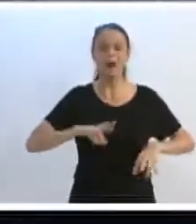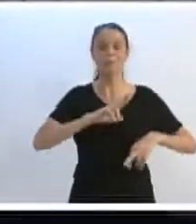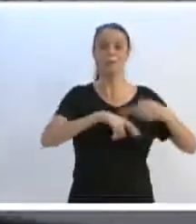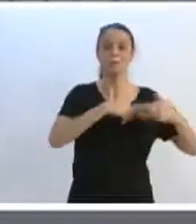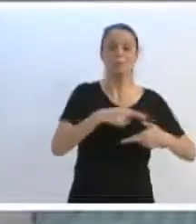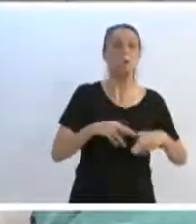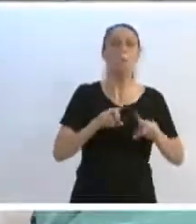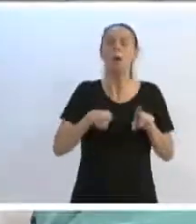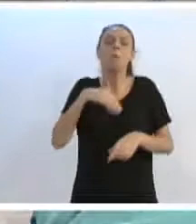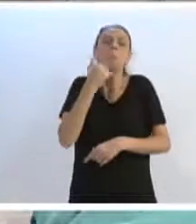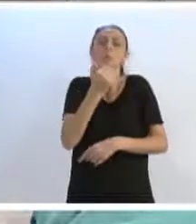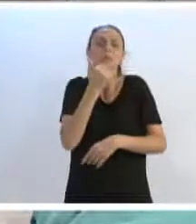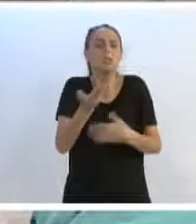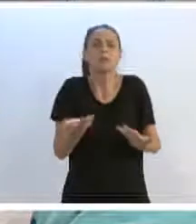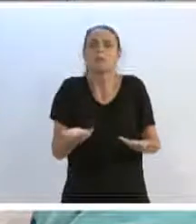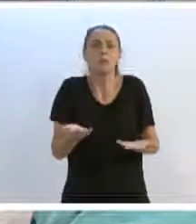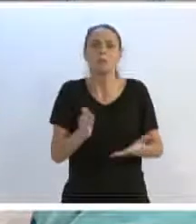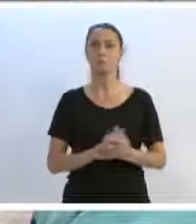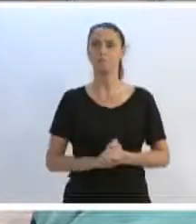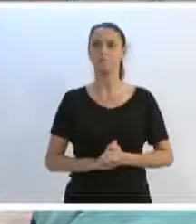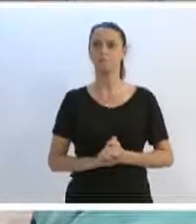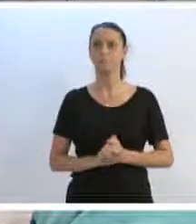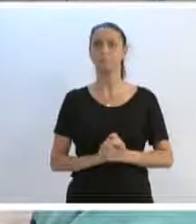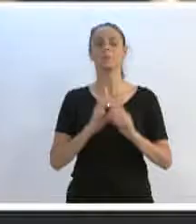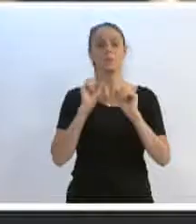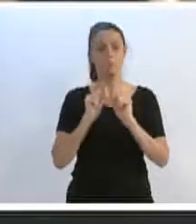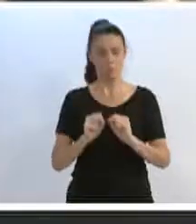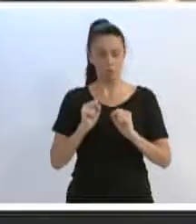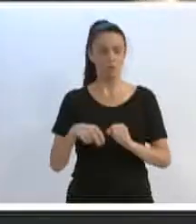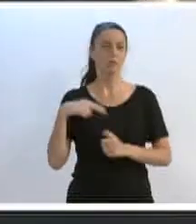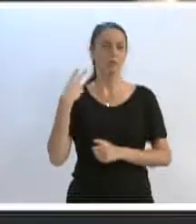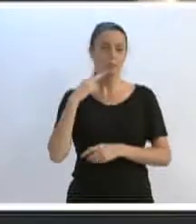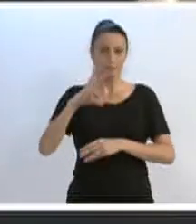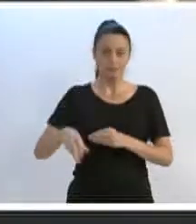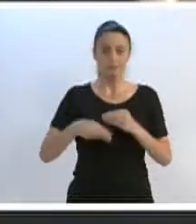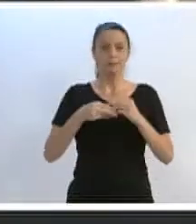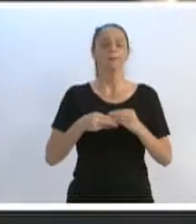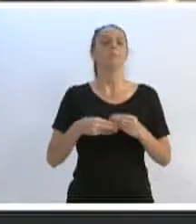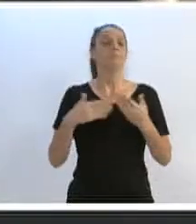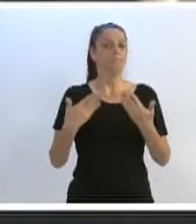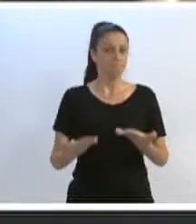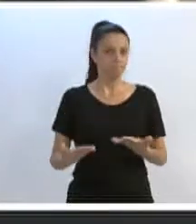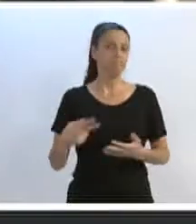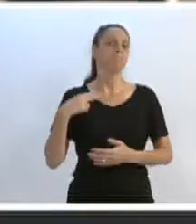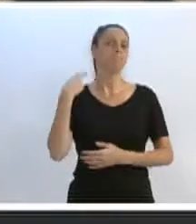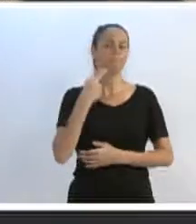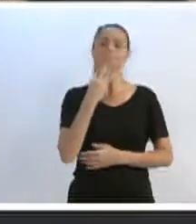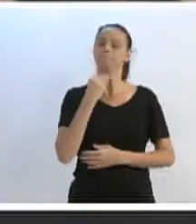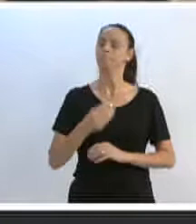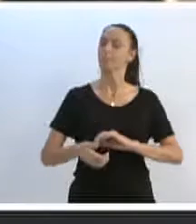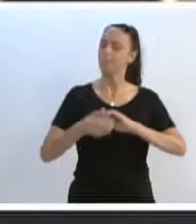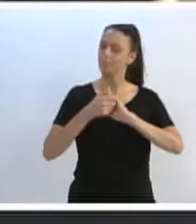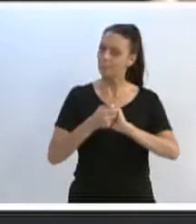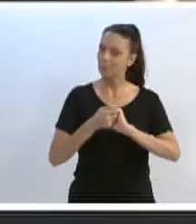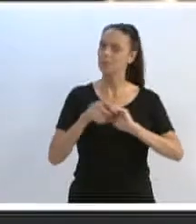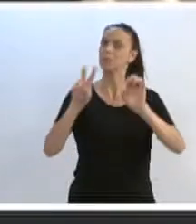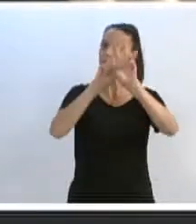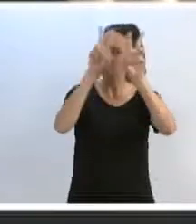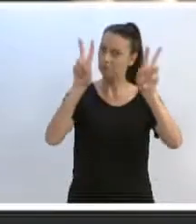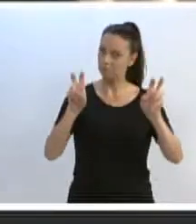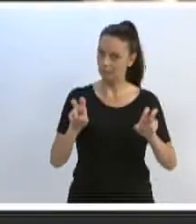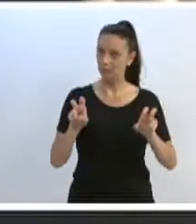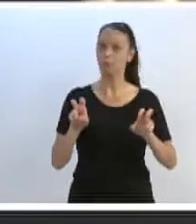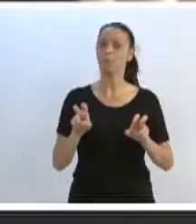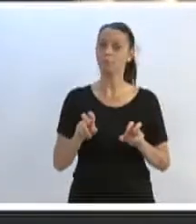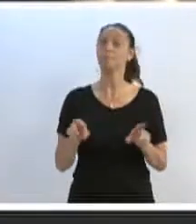parte, presidente. Vereador Gilson de Souza, em a parte. Vereador Bruno, parabéns por trazer essa solicitação, até porque também